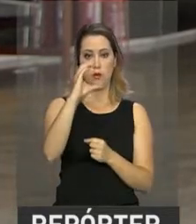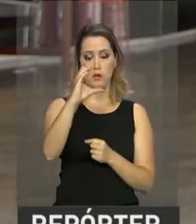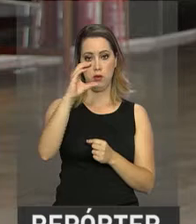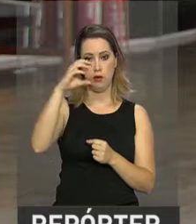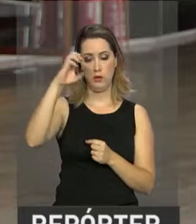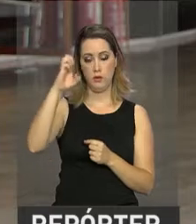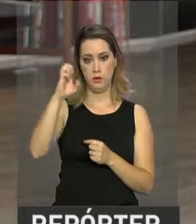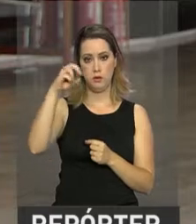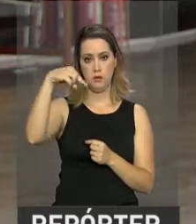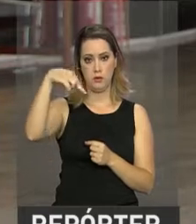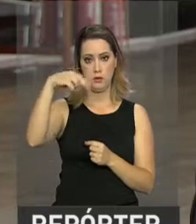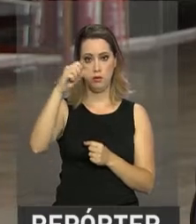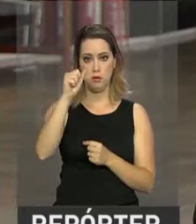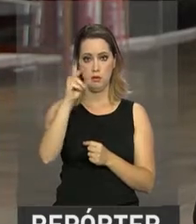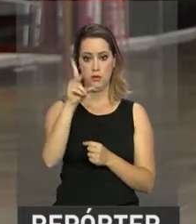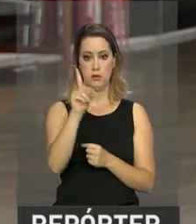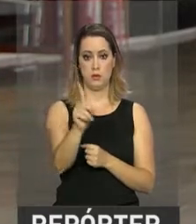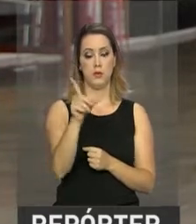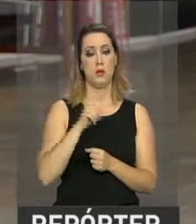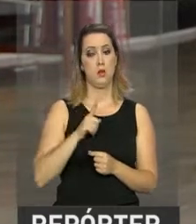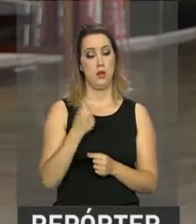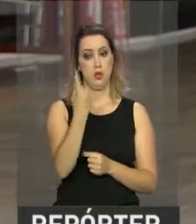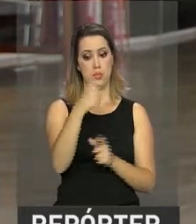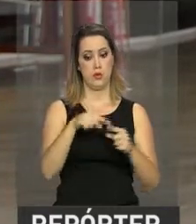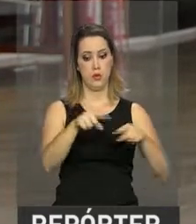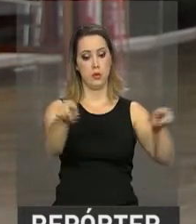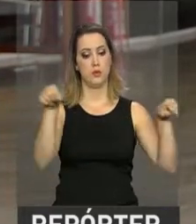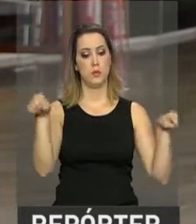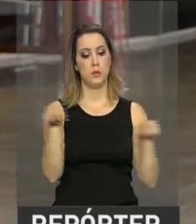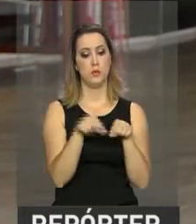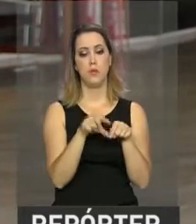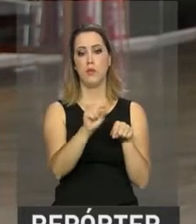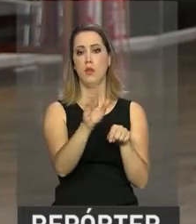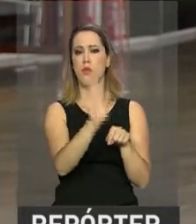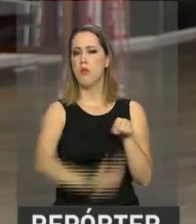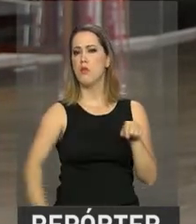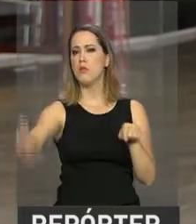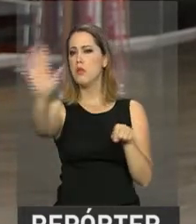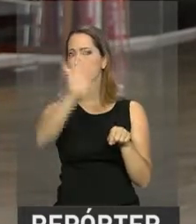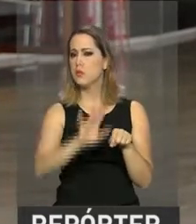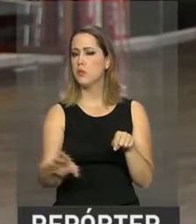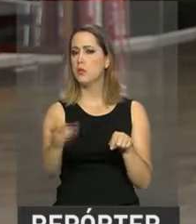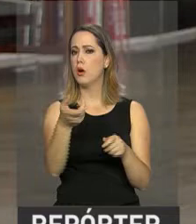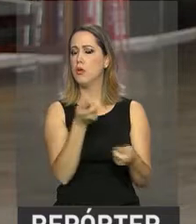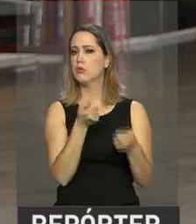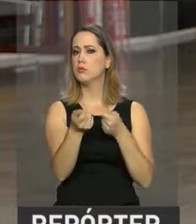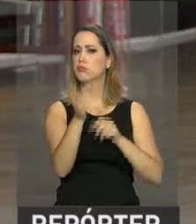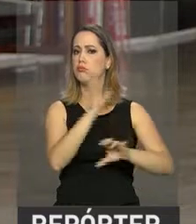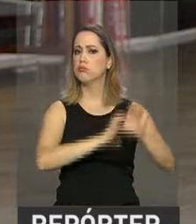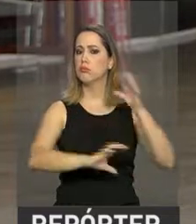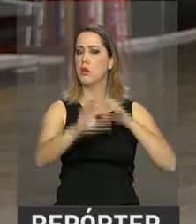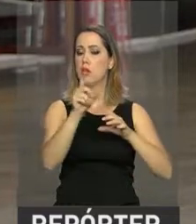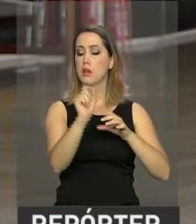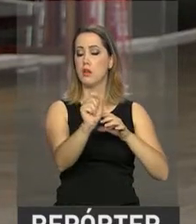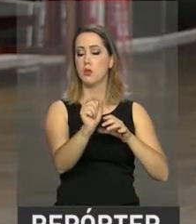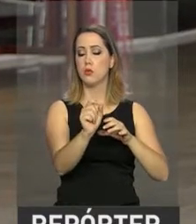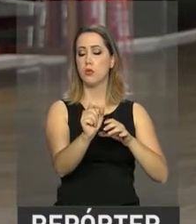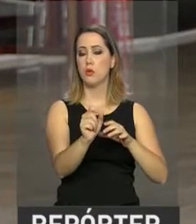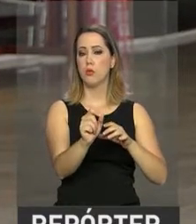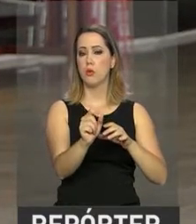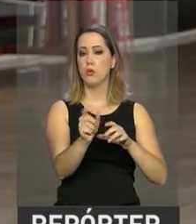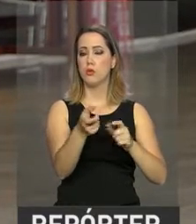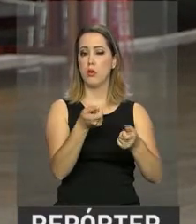como eu falei, fica aqui em Brasília, tem uma sala, fica também a Sala Nacional de Coordenação e Controle do Plano